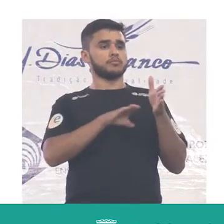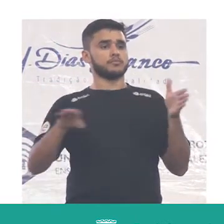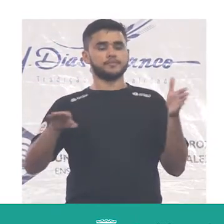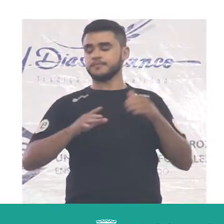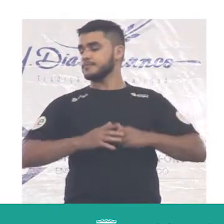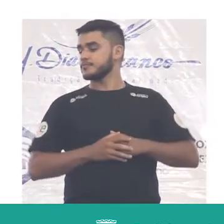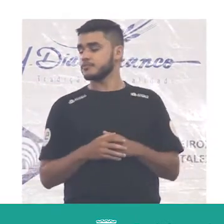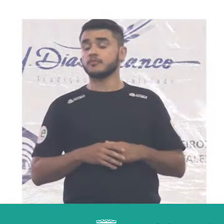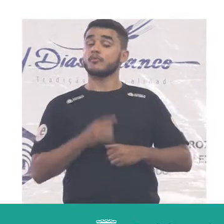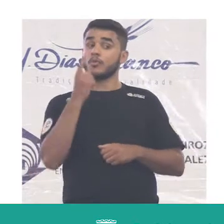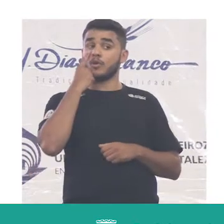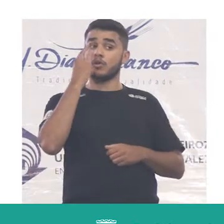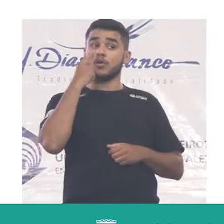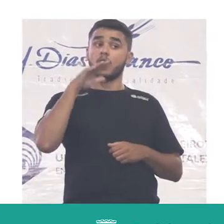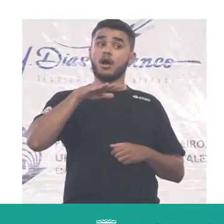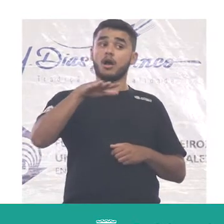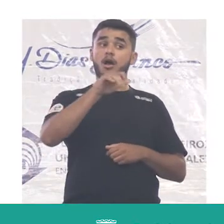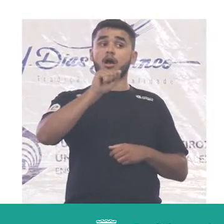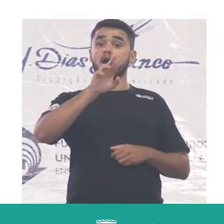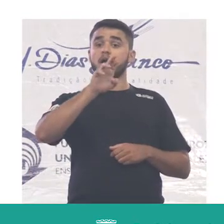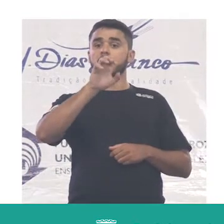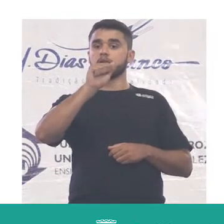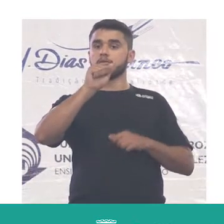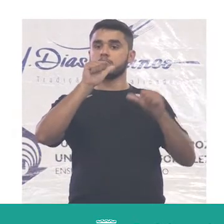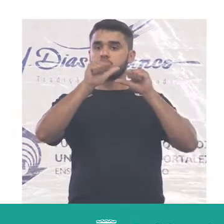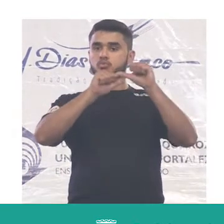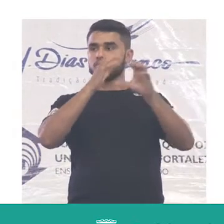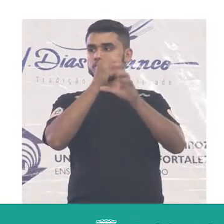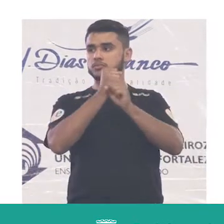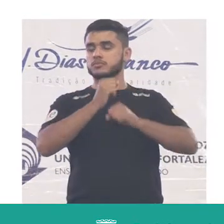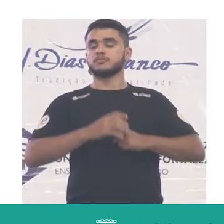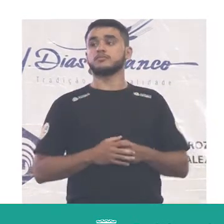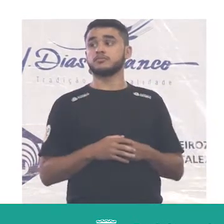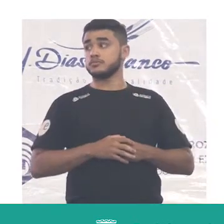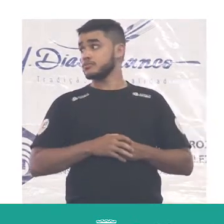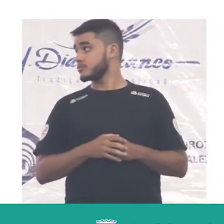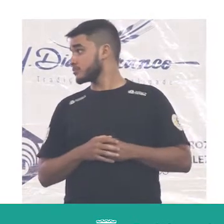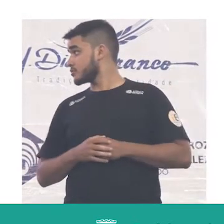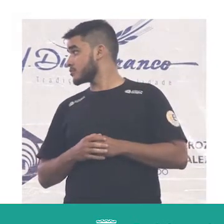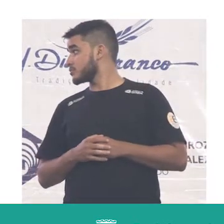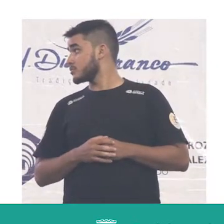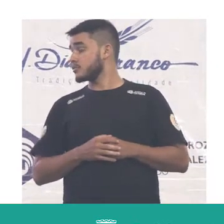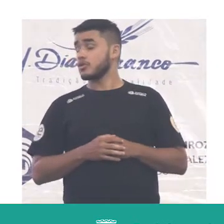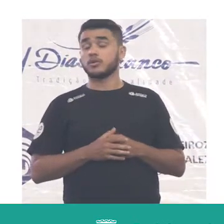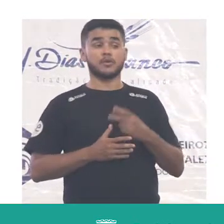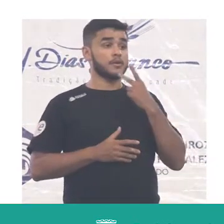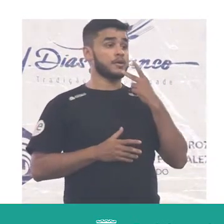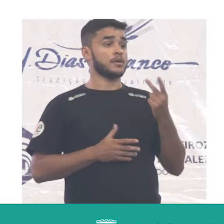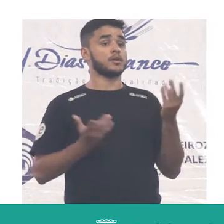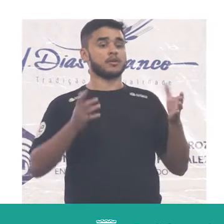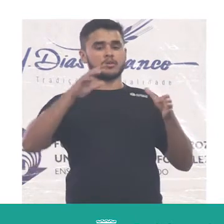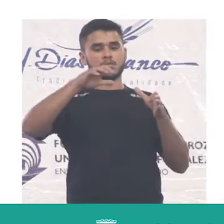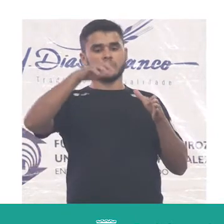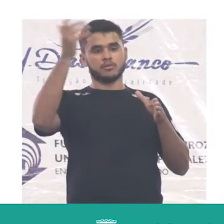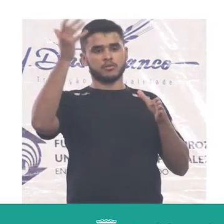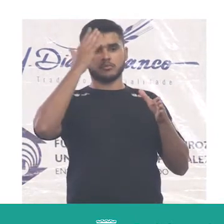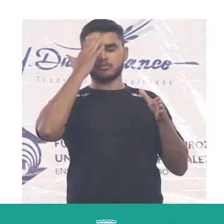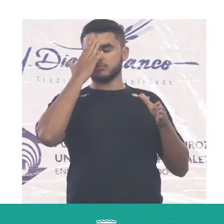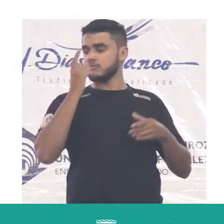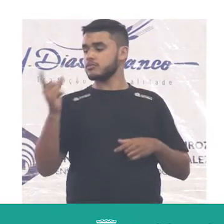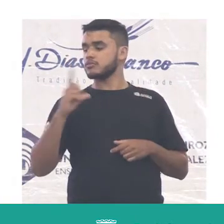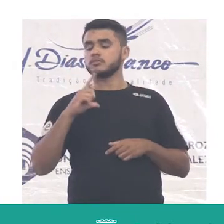muda? Vamos ver o que ele fala mais. Uma caixa sem tampa é construída a partir de uma